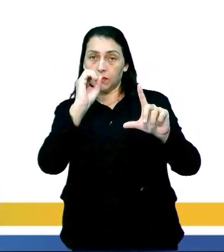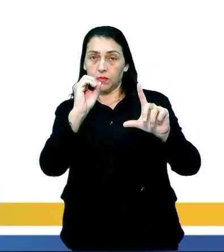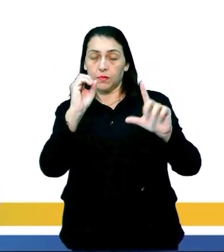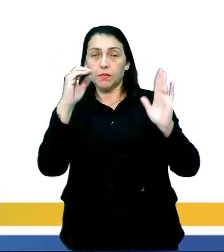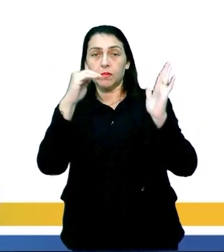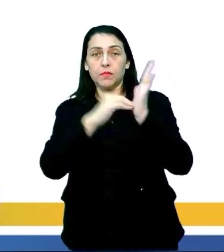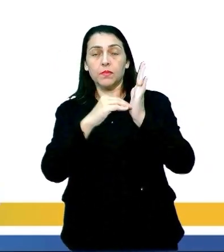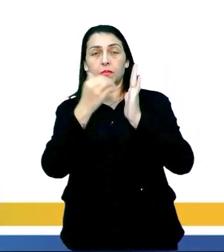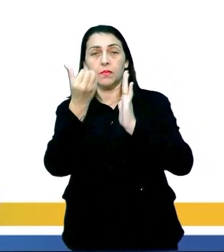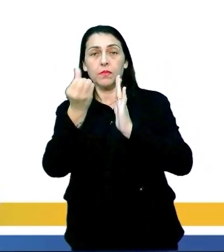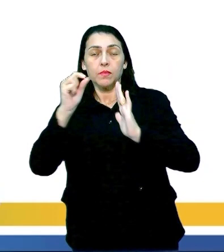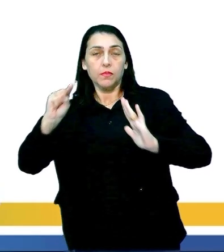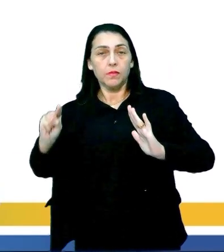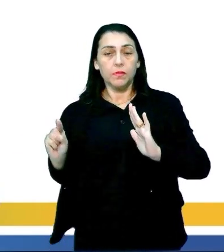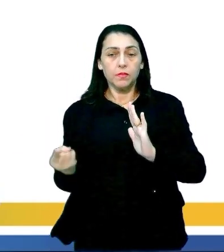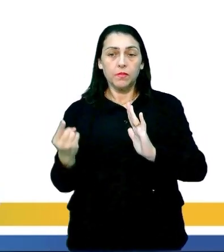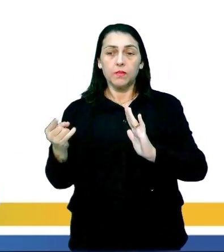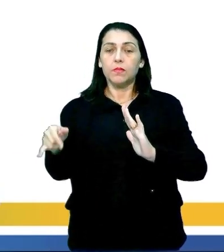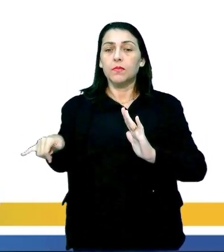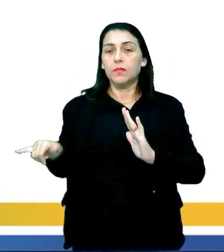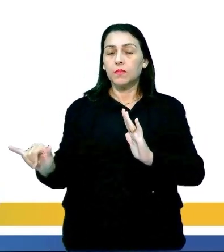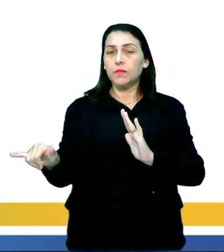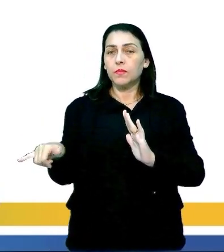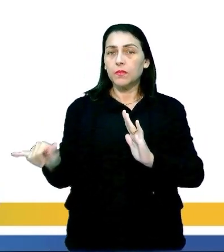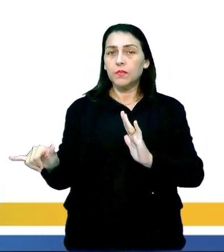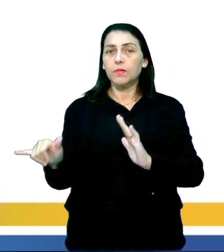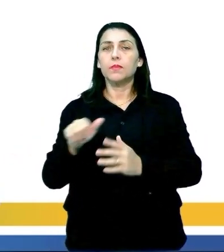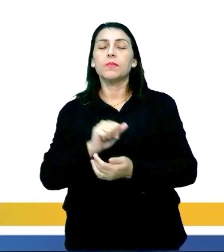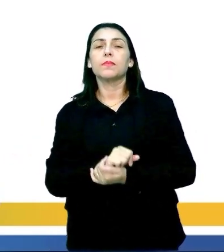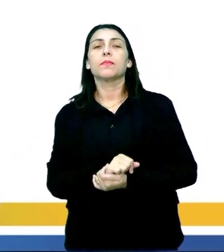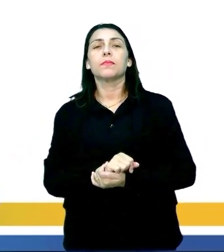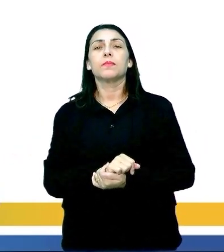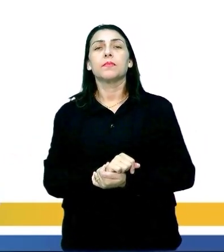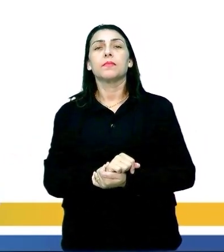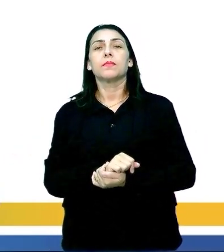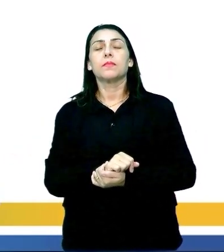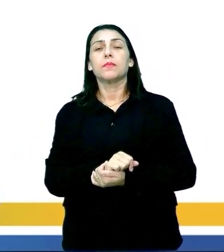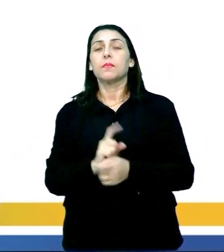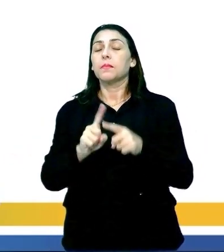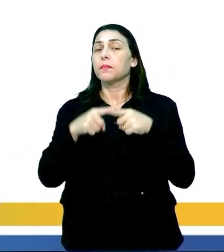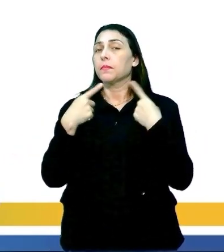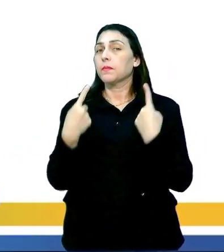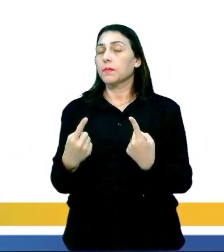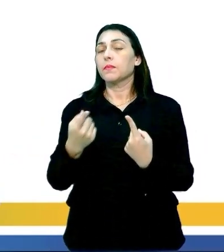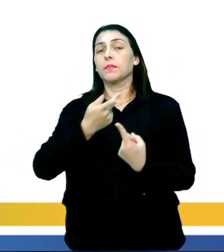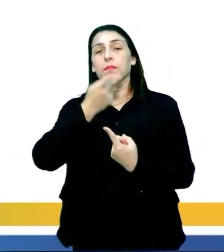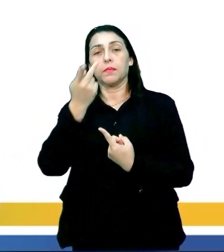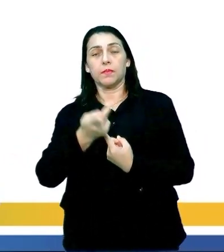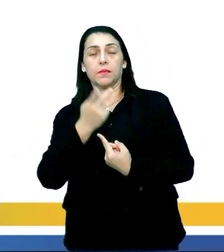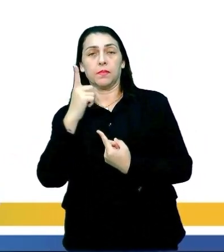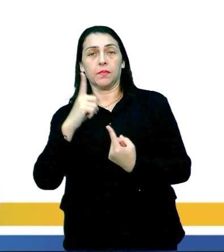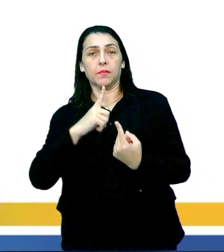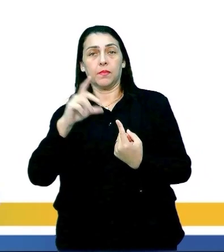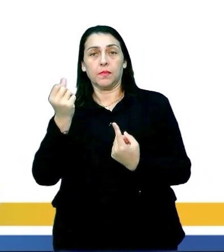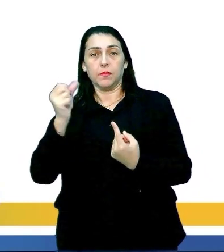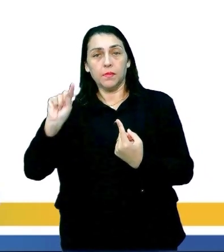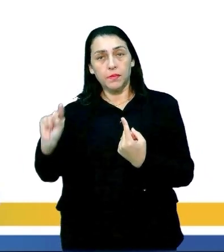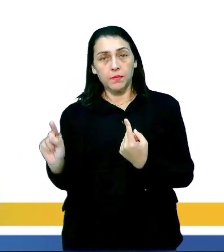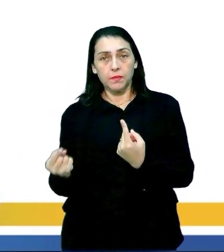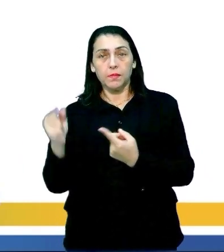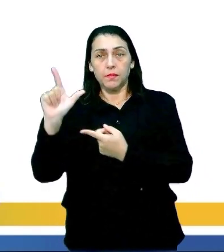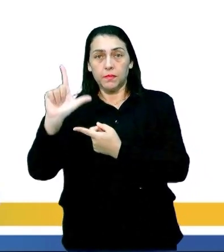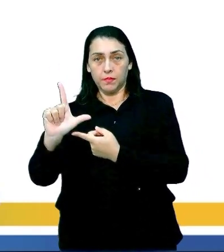a 6.000 já no eixo Y. Porém, ele está dizendo lá em cima, ó, nós temos 6.000